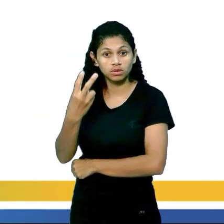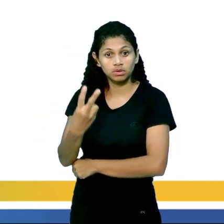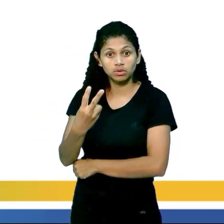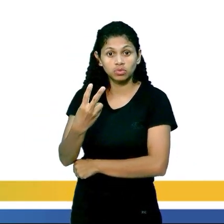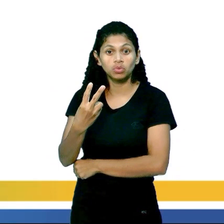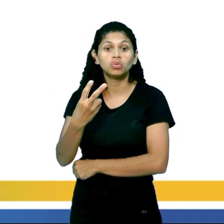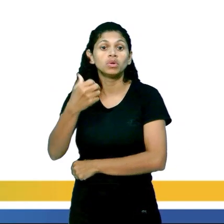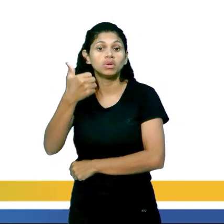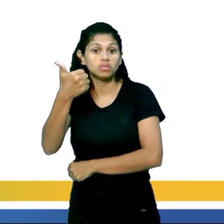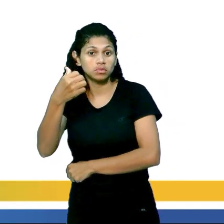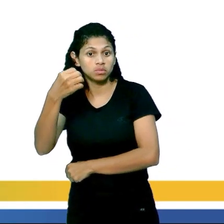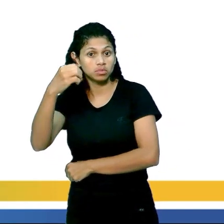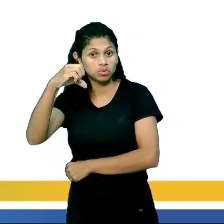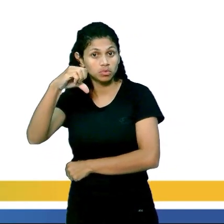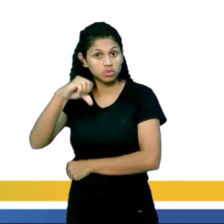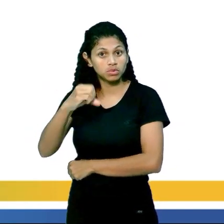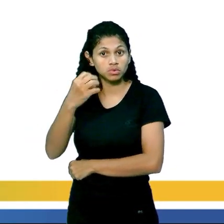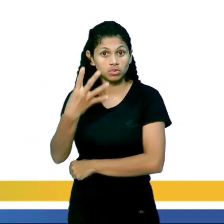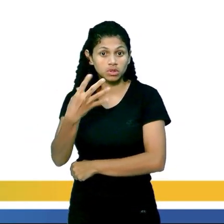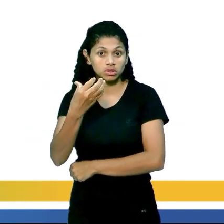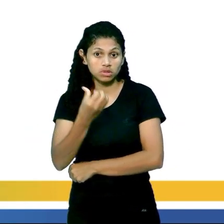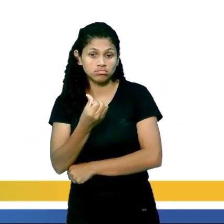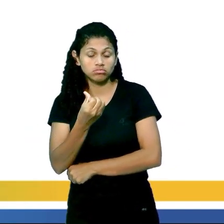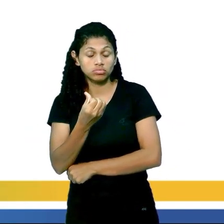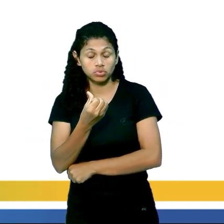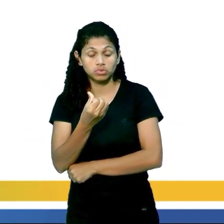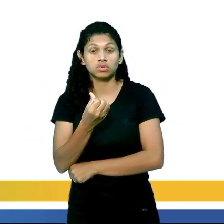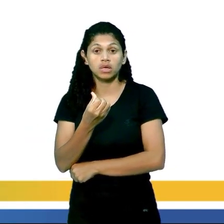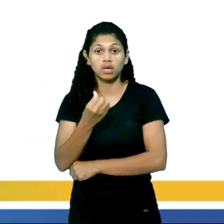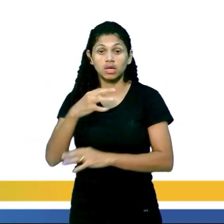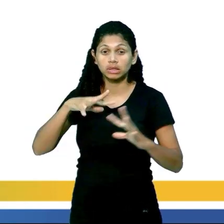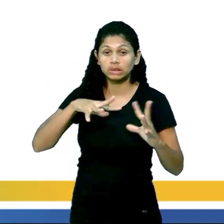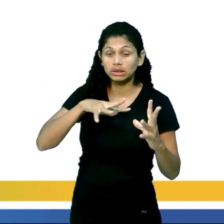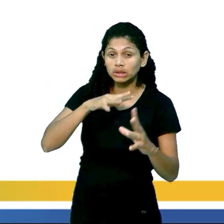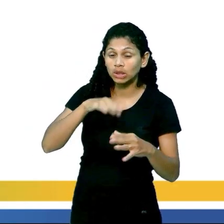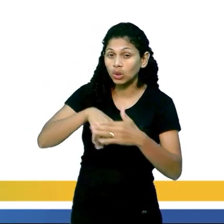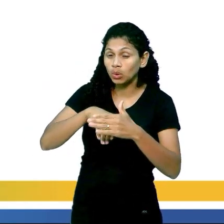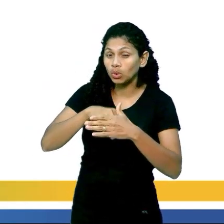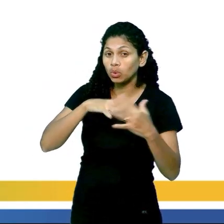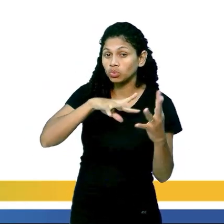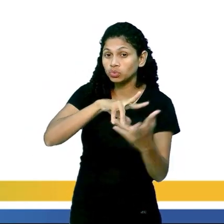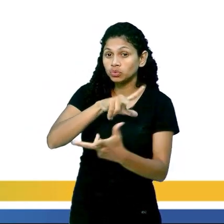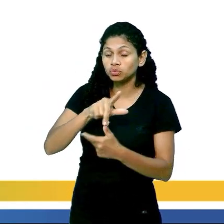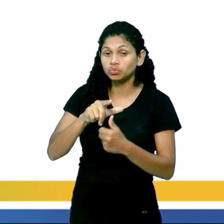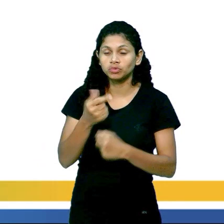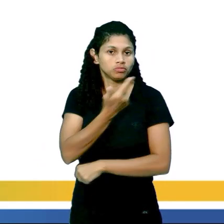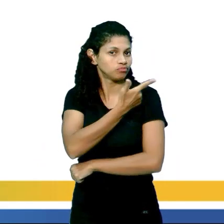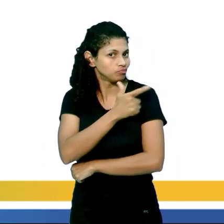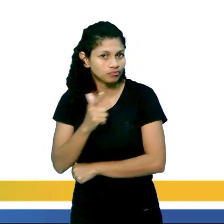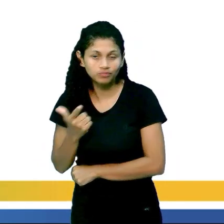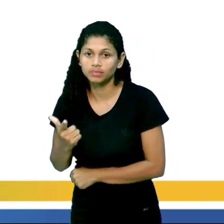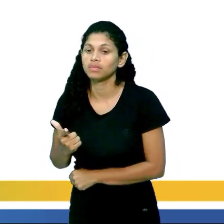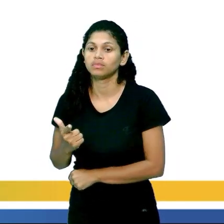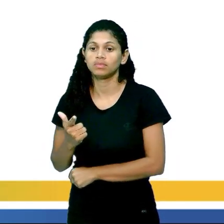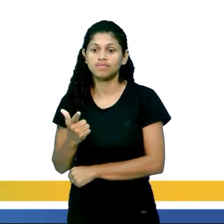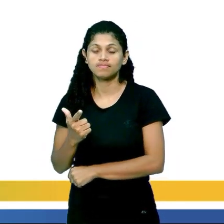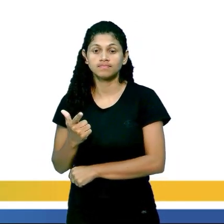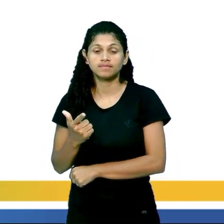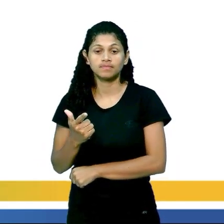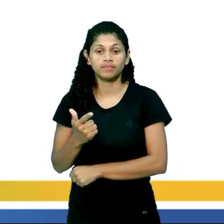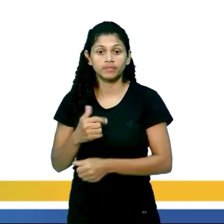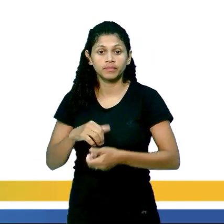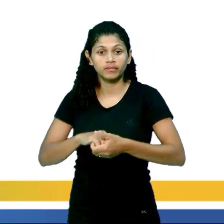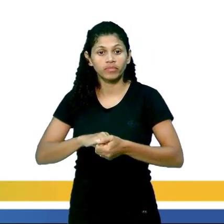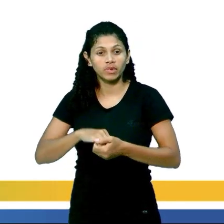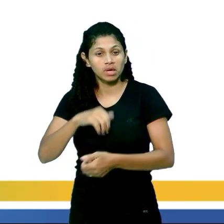foi suspenso devido à Segunda Guerra Mundial. No entanto, desde 1950 até os dias de hoje,